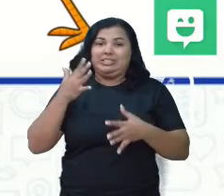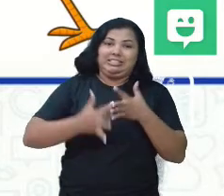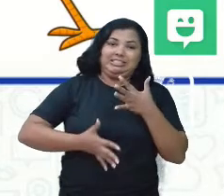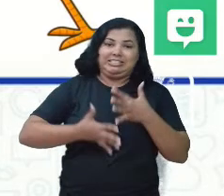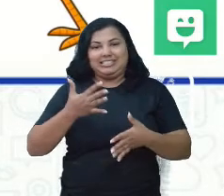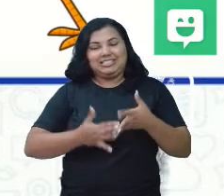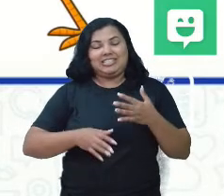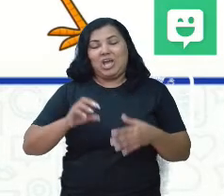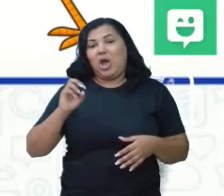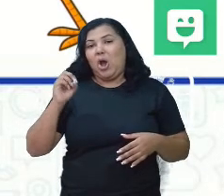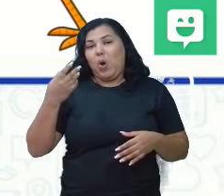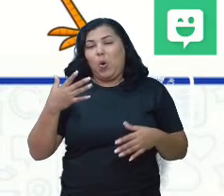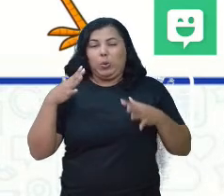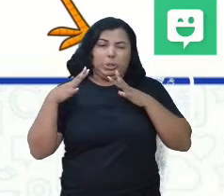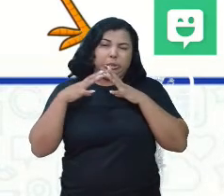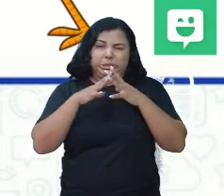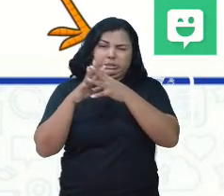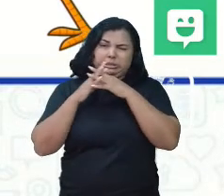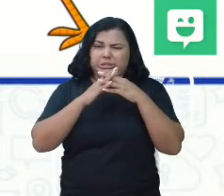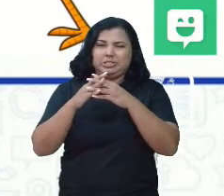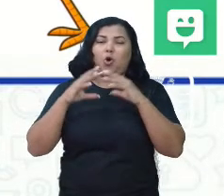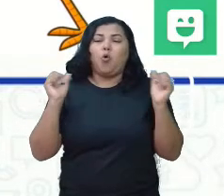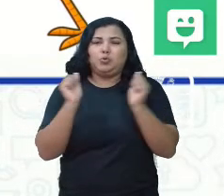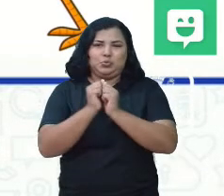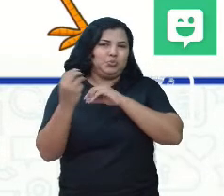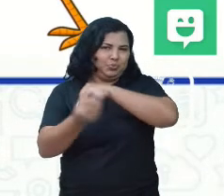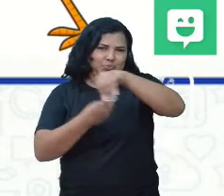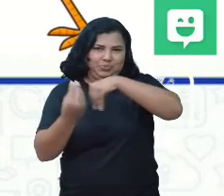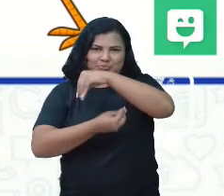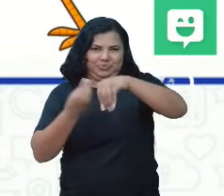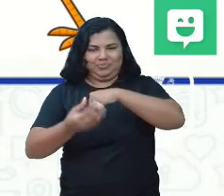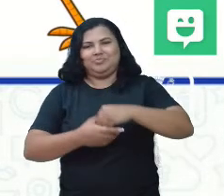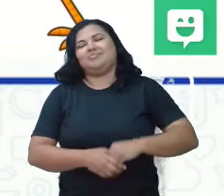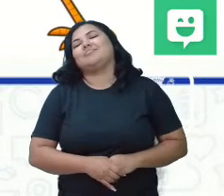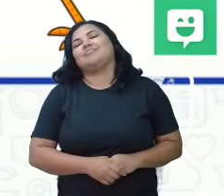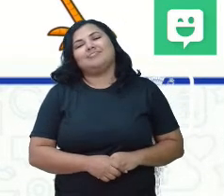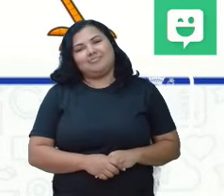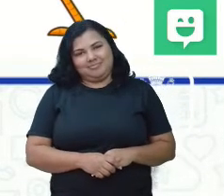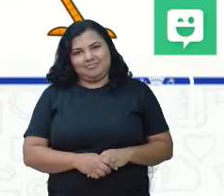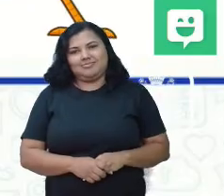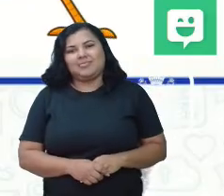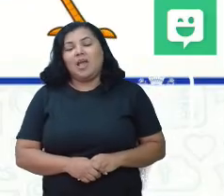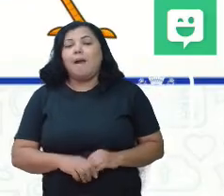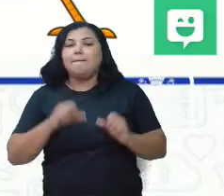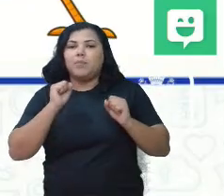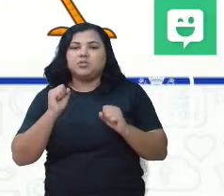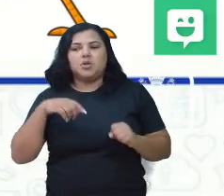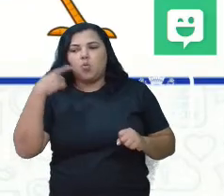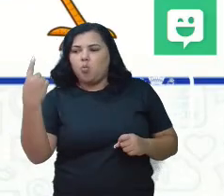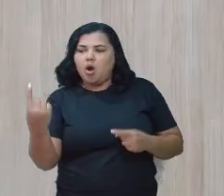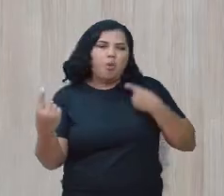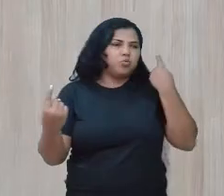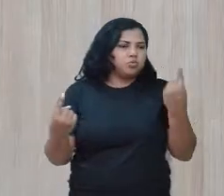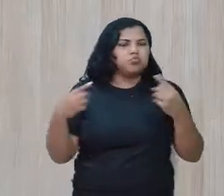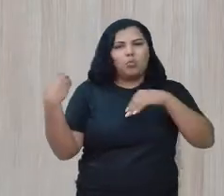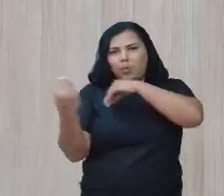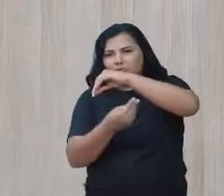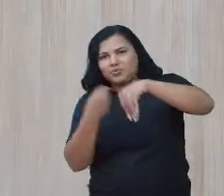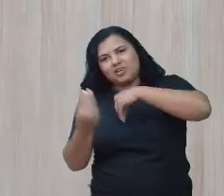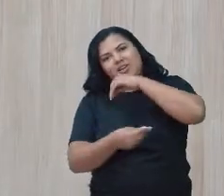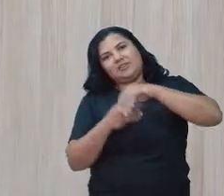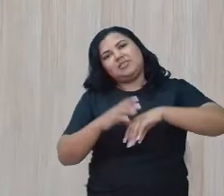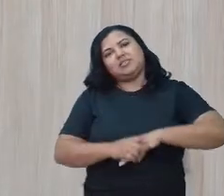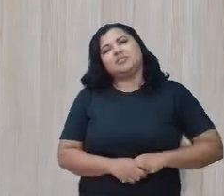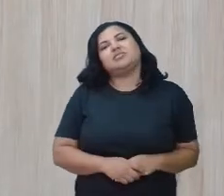atrapalhadas, ou confusas, ou tudo junto. Né? Pode ser ou uma coisa ou outra, ou tudo junto. Então,